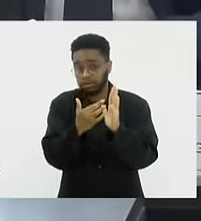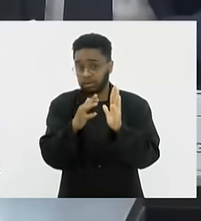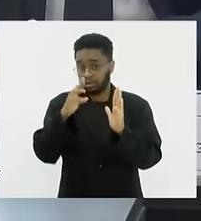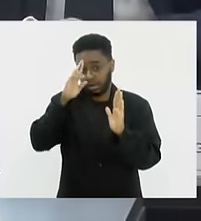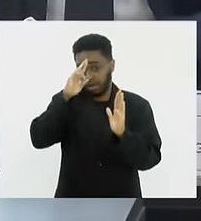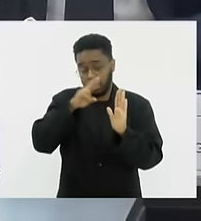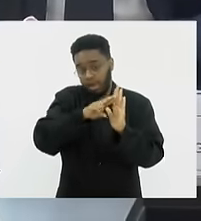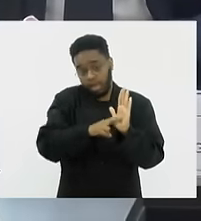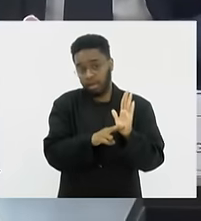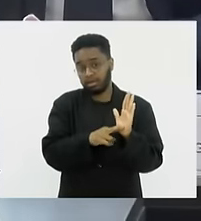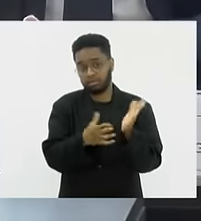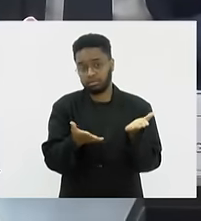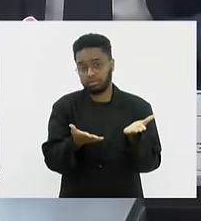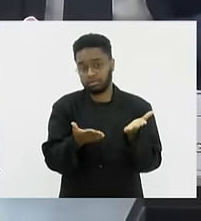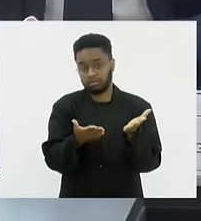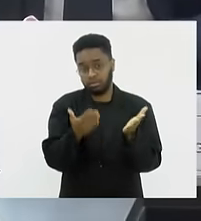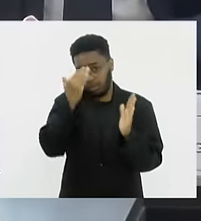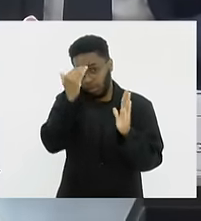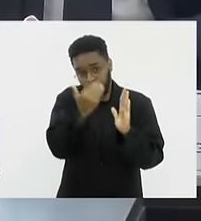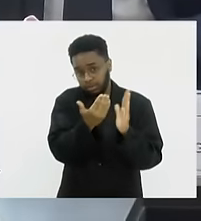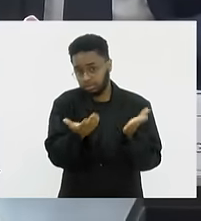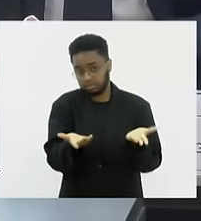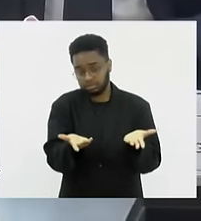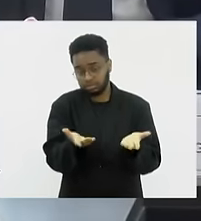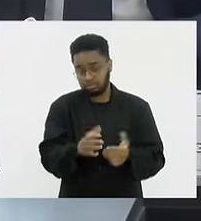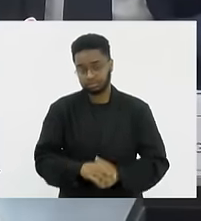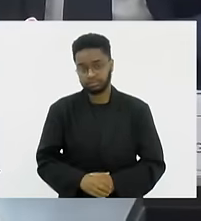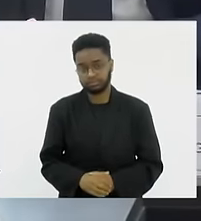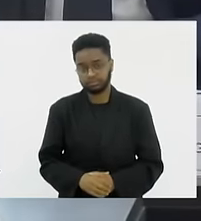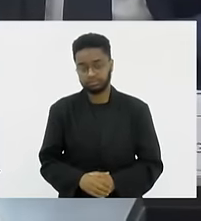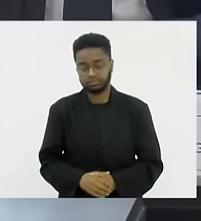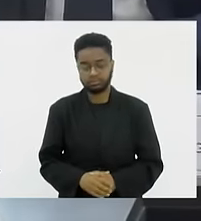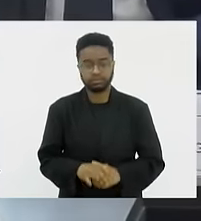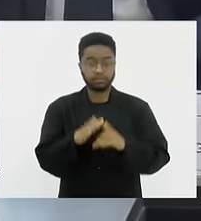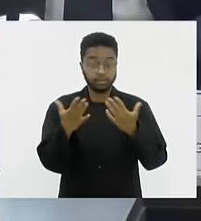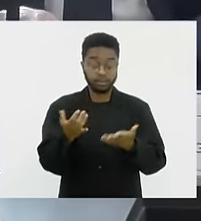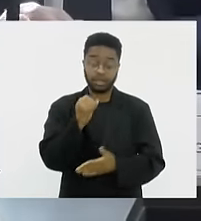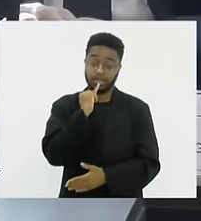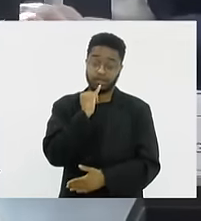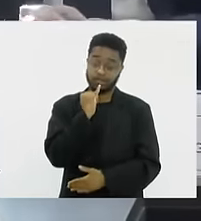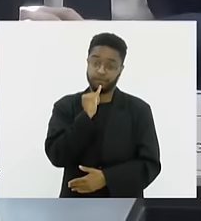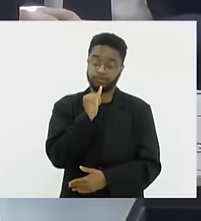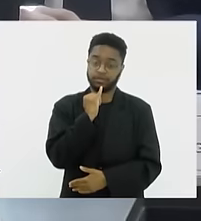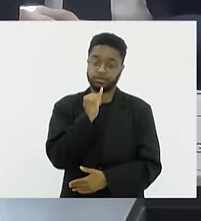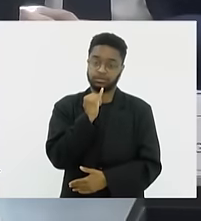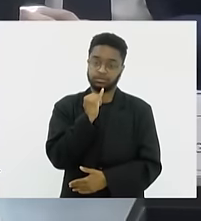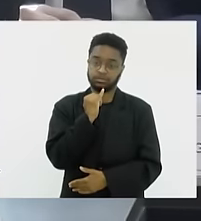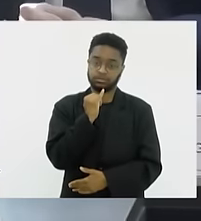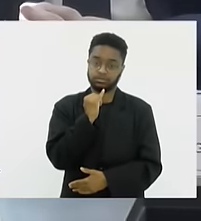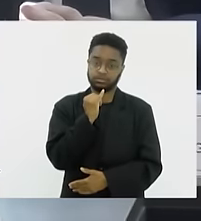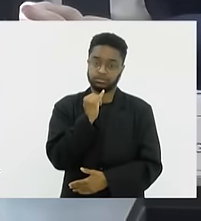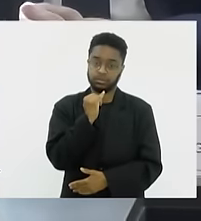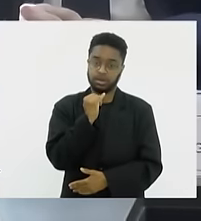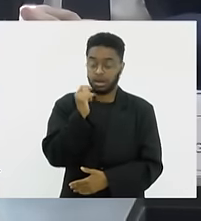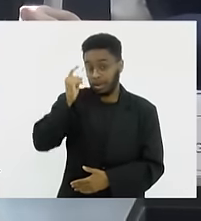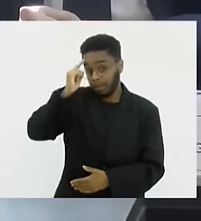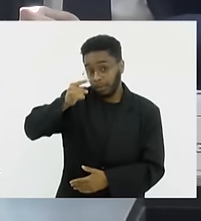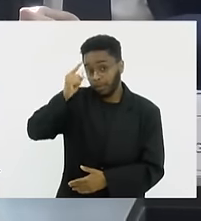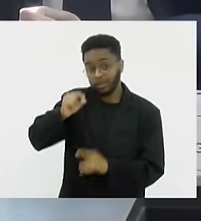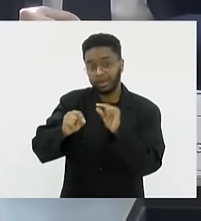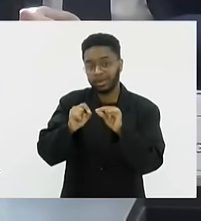O cara está cumprindo ordens. E, infelizmente, partindo de uma